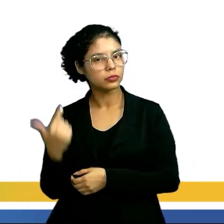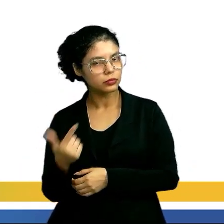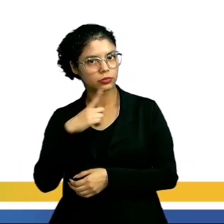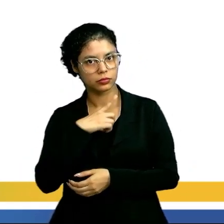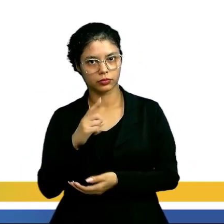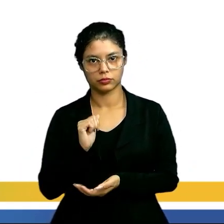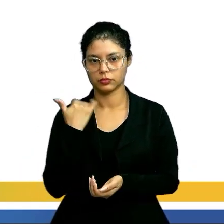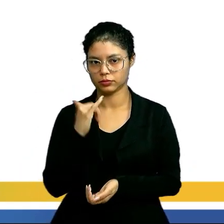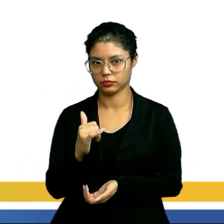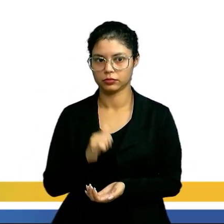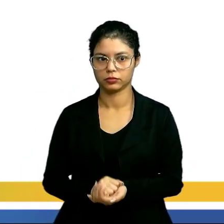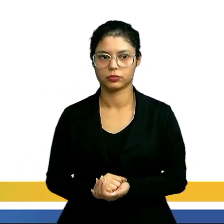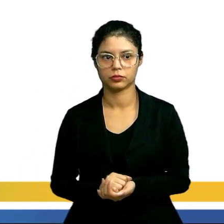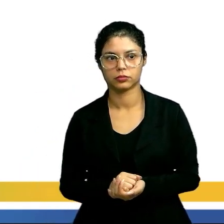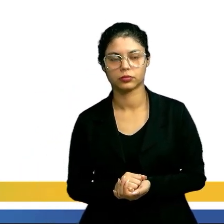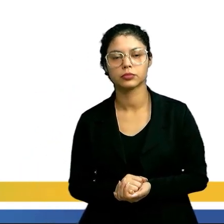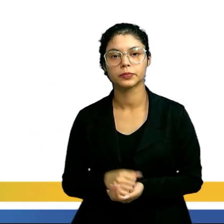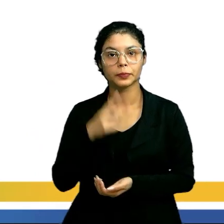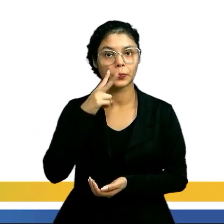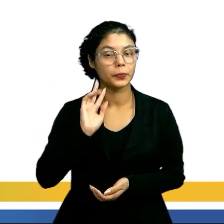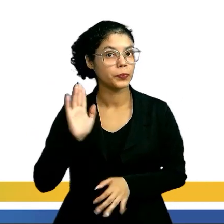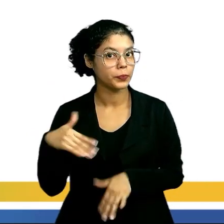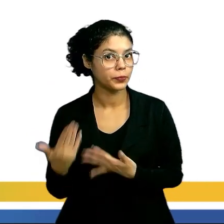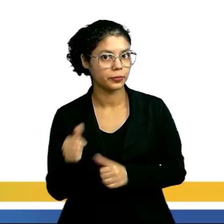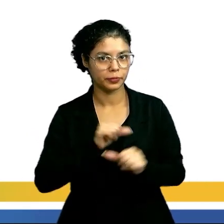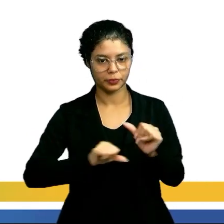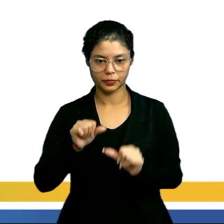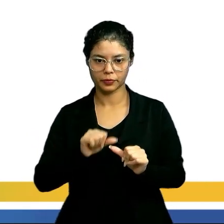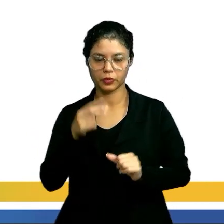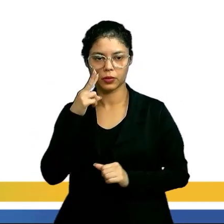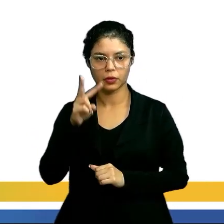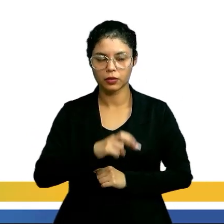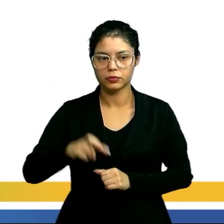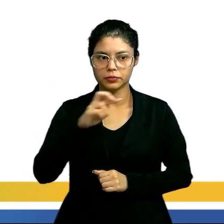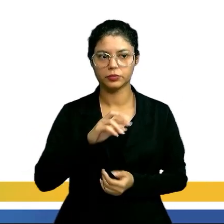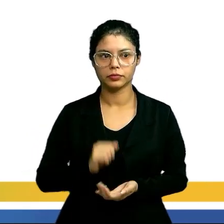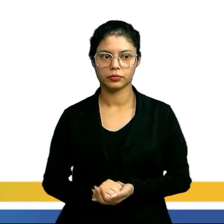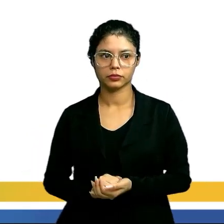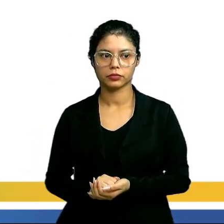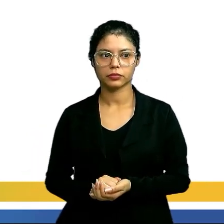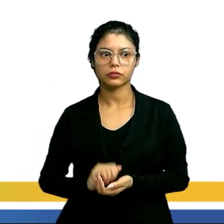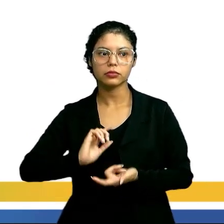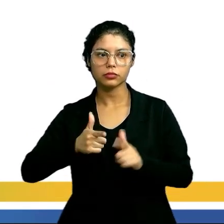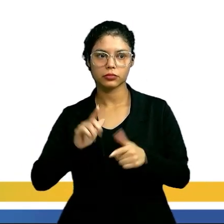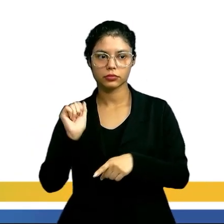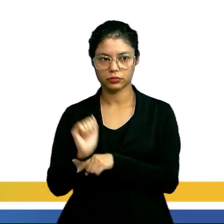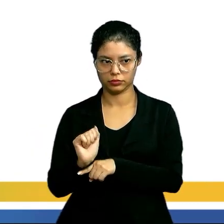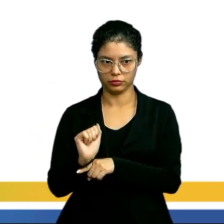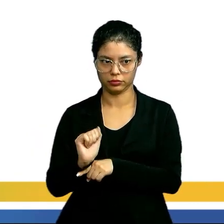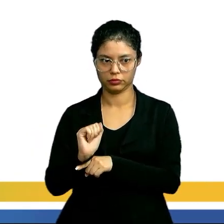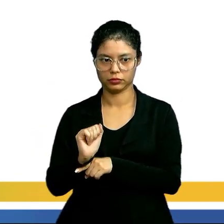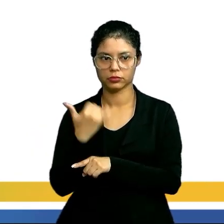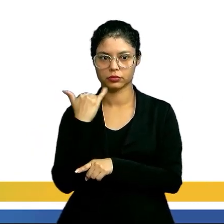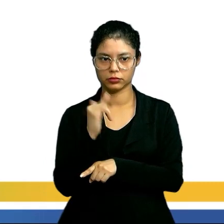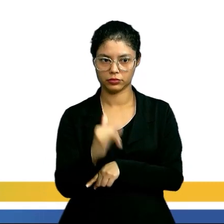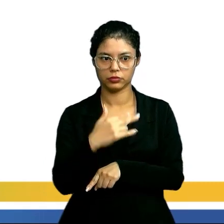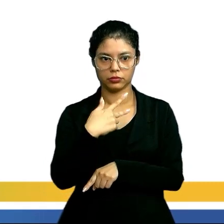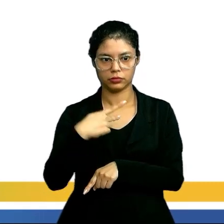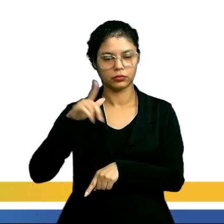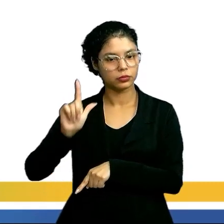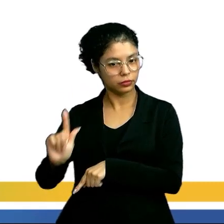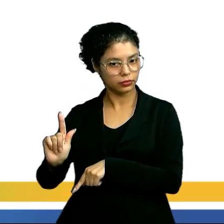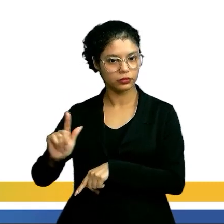valor. Quando você pega esse resultado, 67 vezes 10, teremos ali um total de 670. Ao